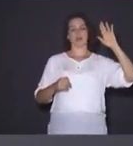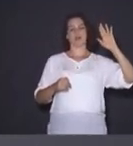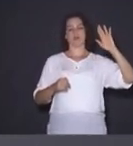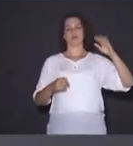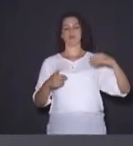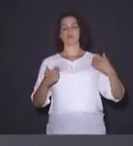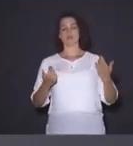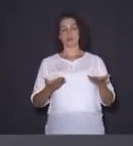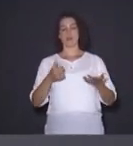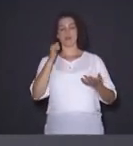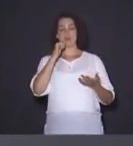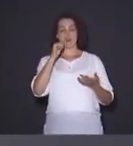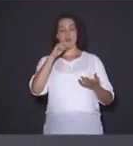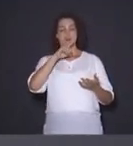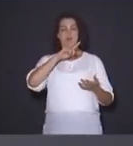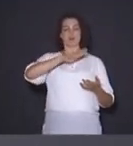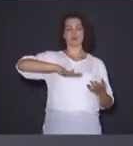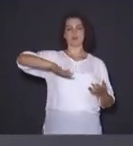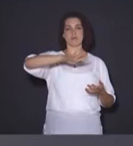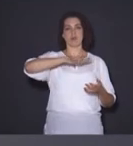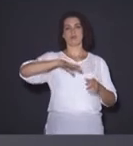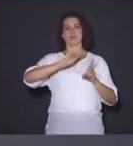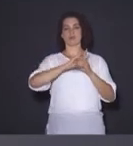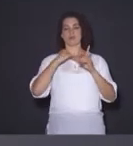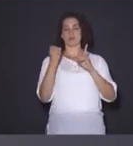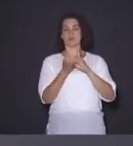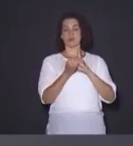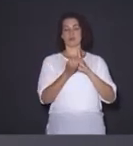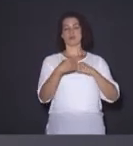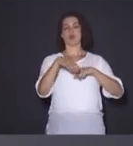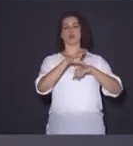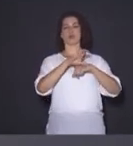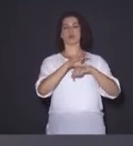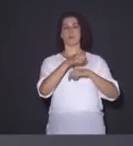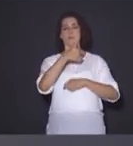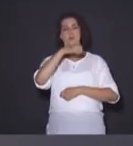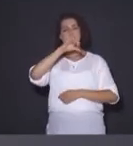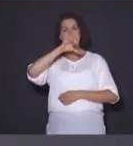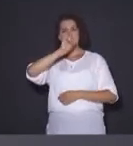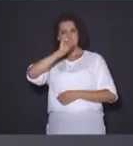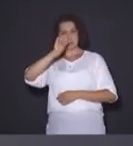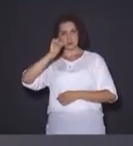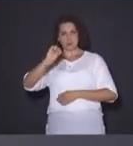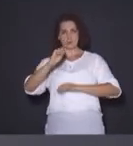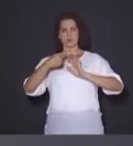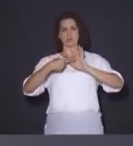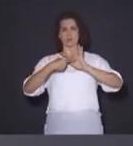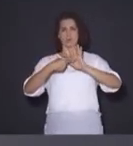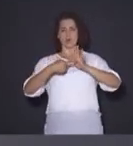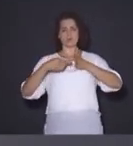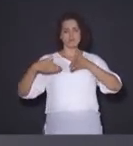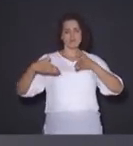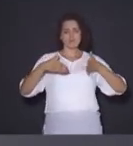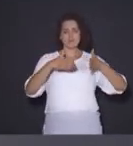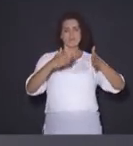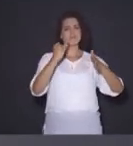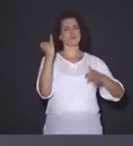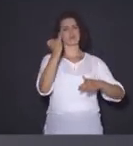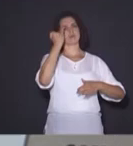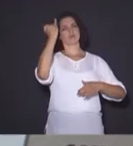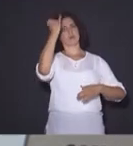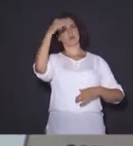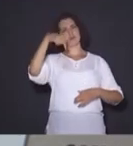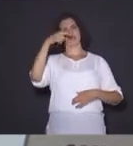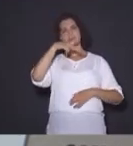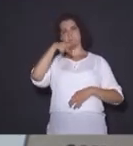sociedade né então a constituição de 88 ela constrói uma trajetória fundamental para o nosso país é